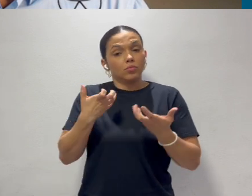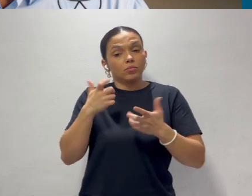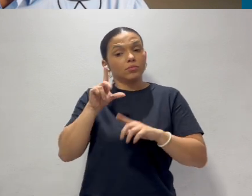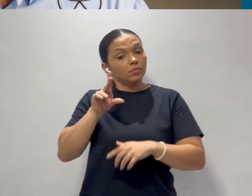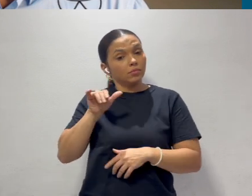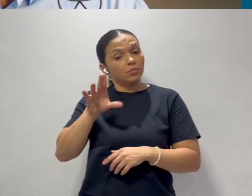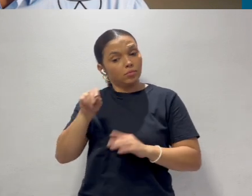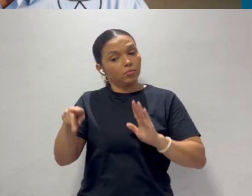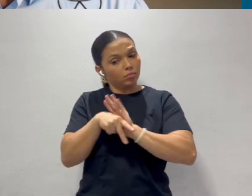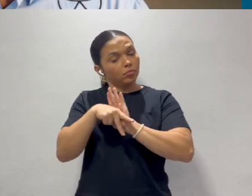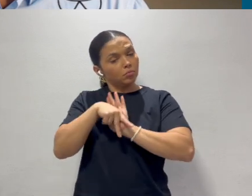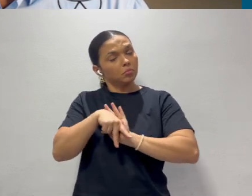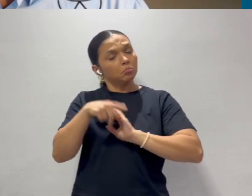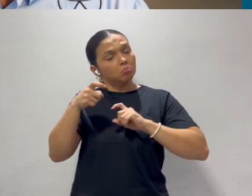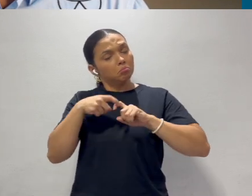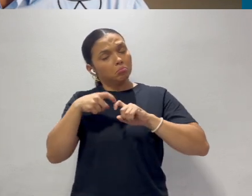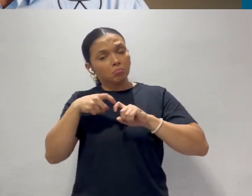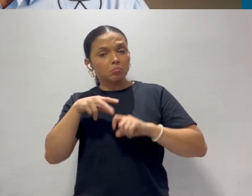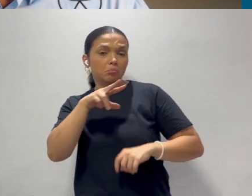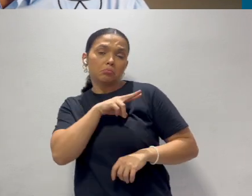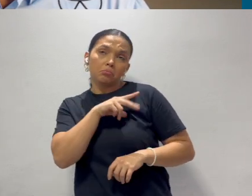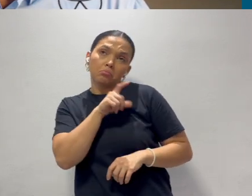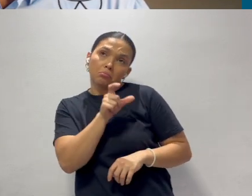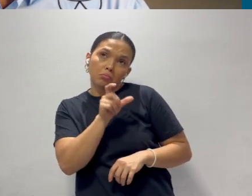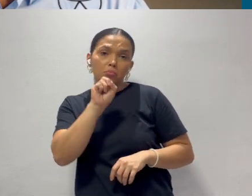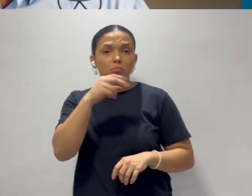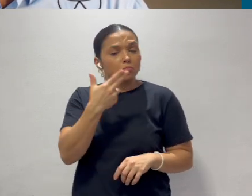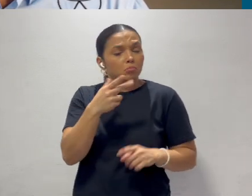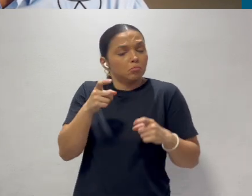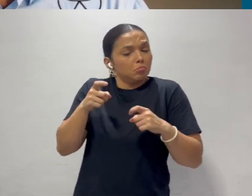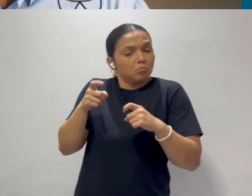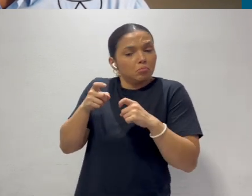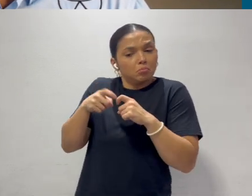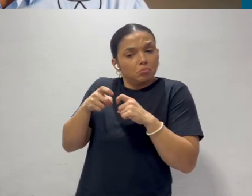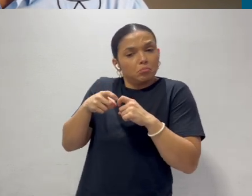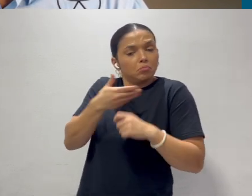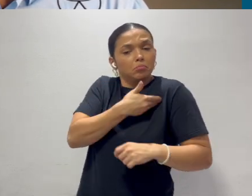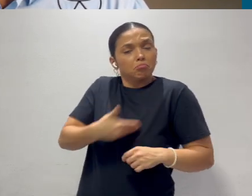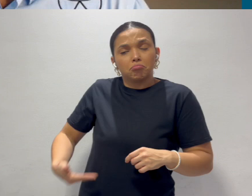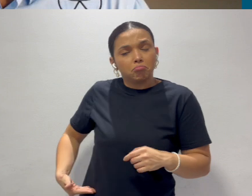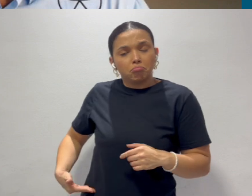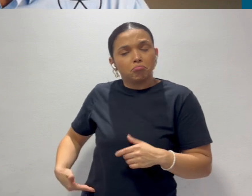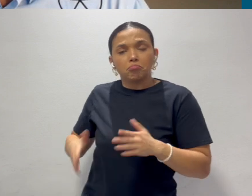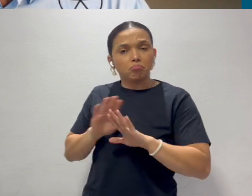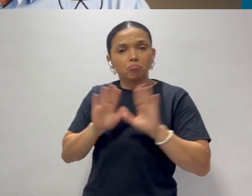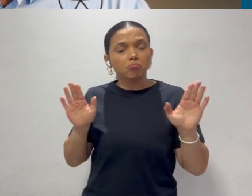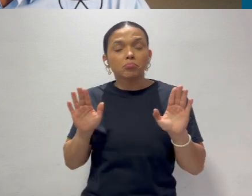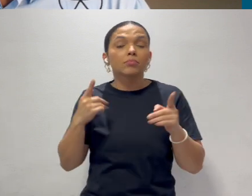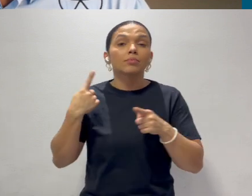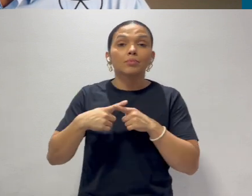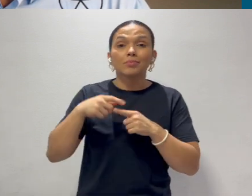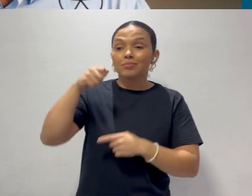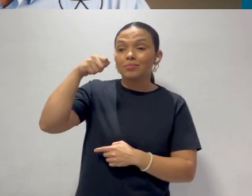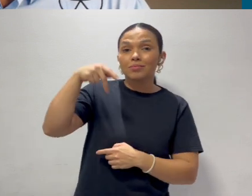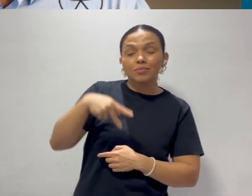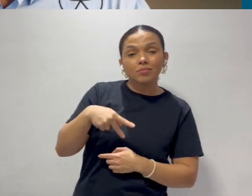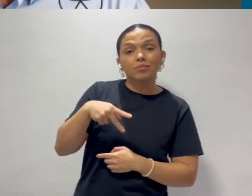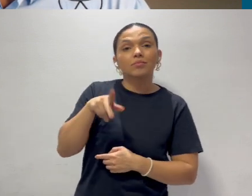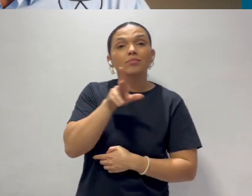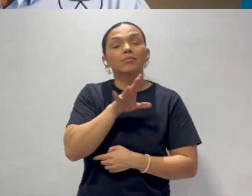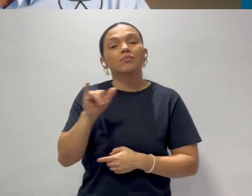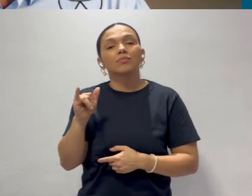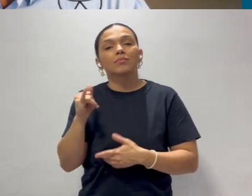eu quero o laudo do seu médico, seja particular ou médico público mesmo que você passe. Então, porque senão